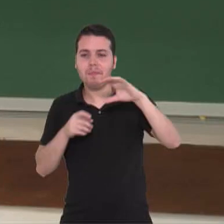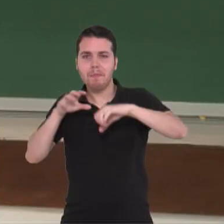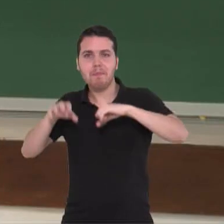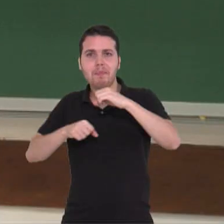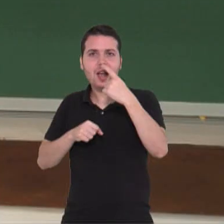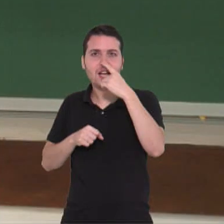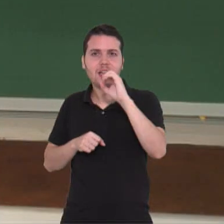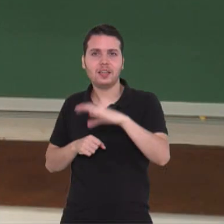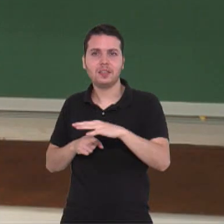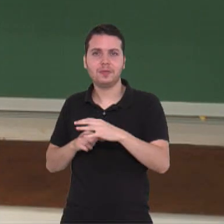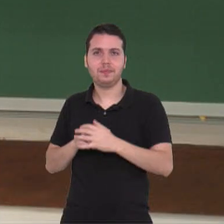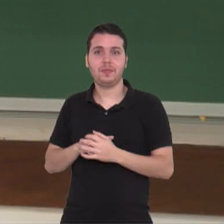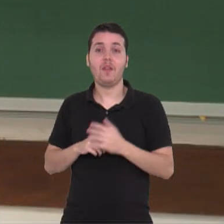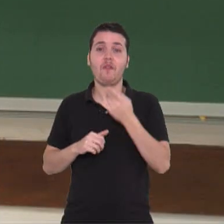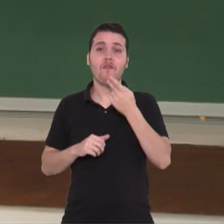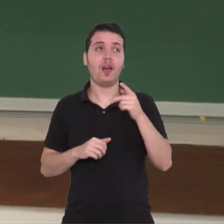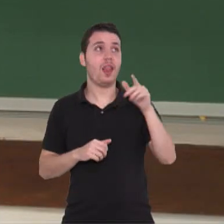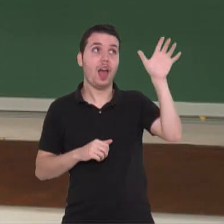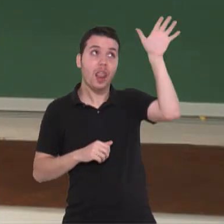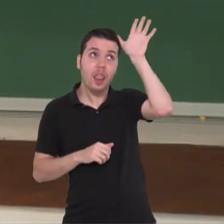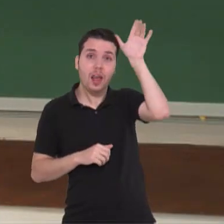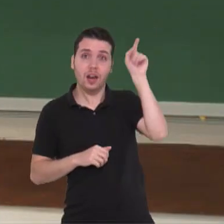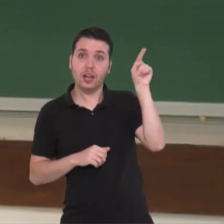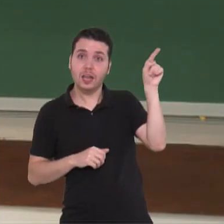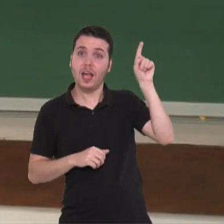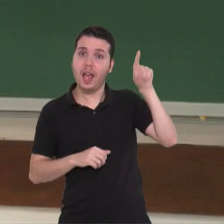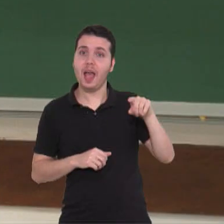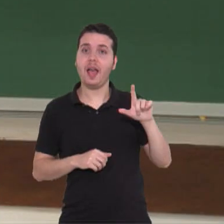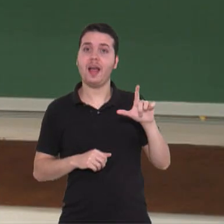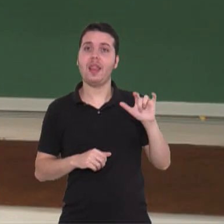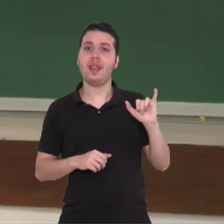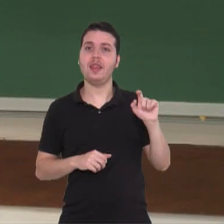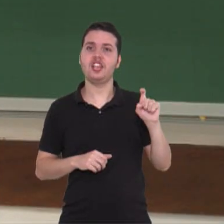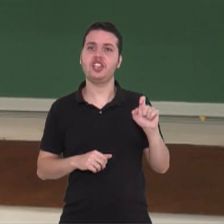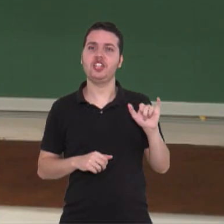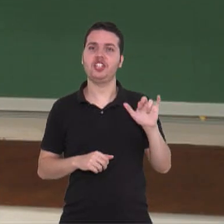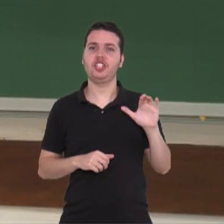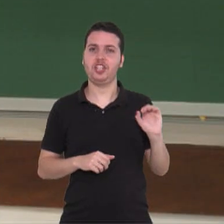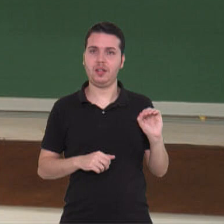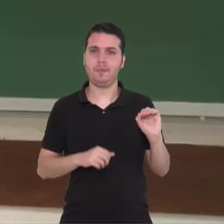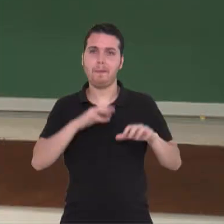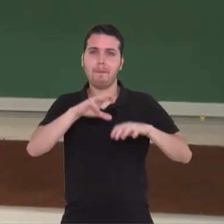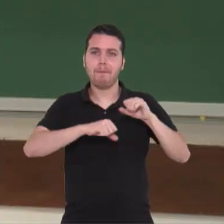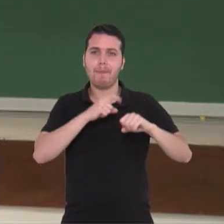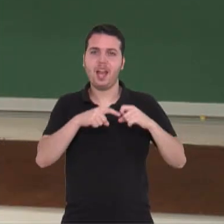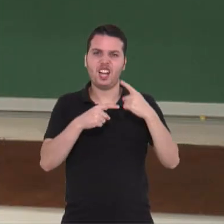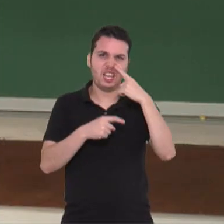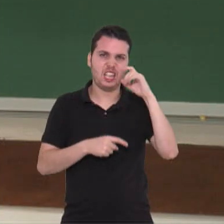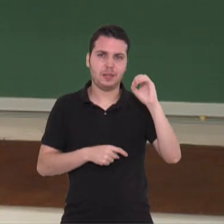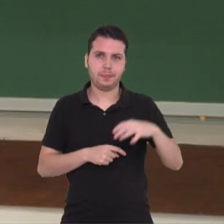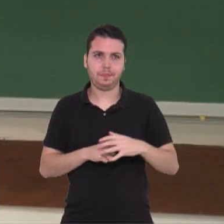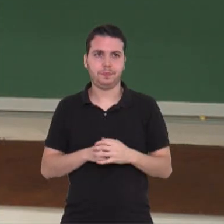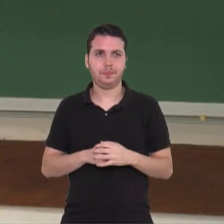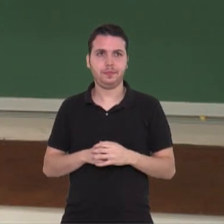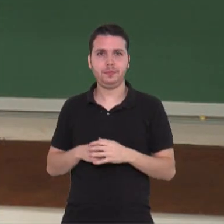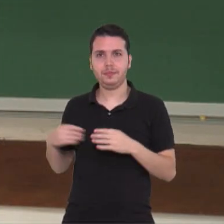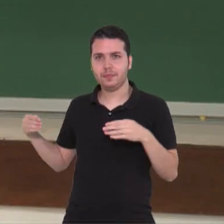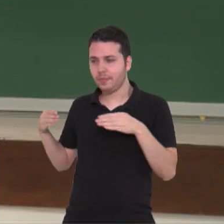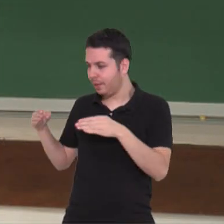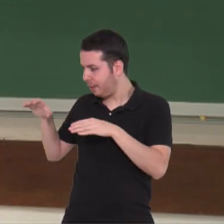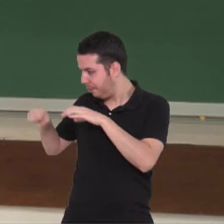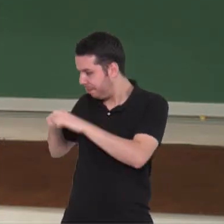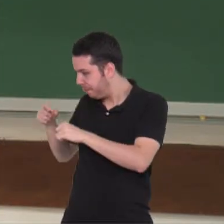eles estão tratando o Cebolinha como o lixeiro. Lixeiro chegou e eles colocam, os peixinhos colocam